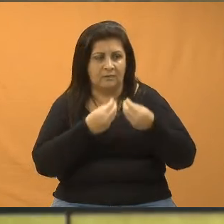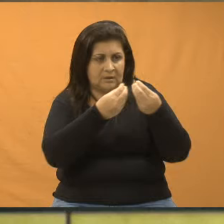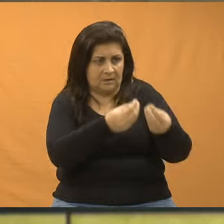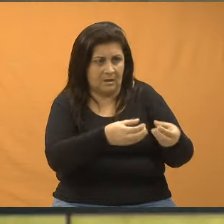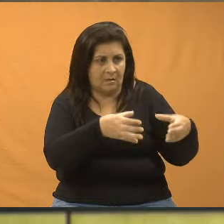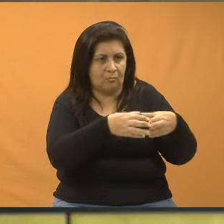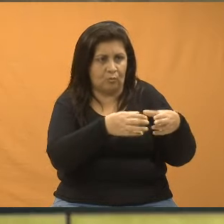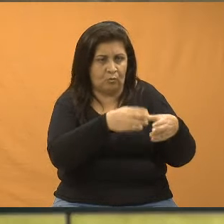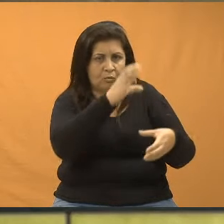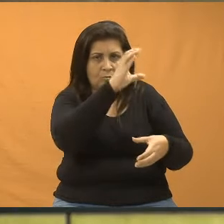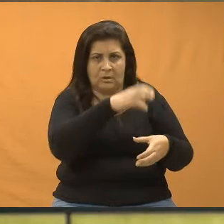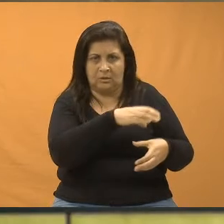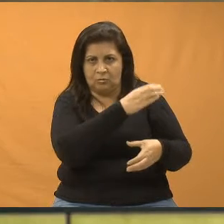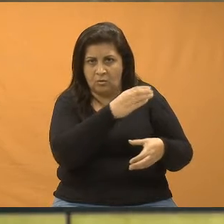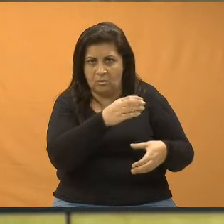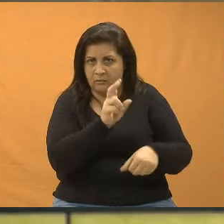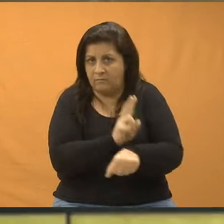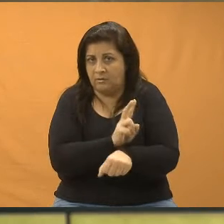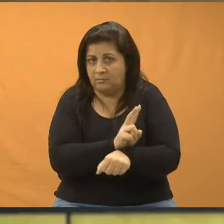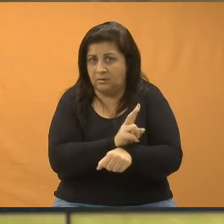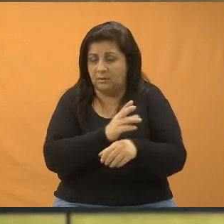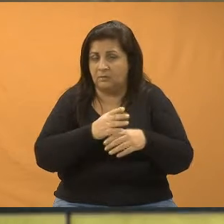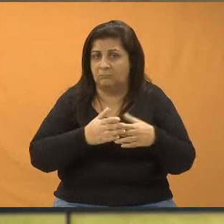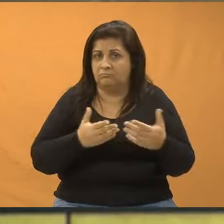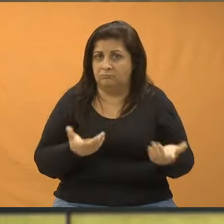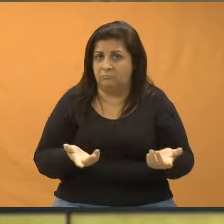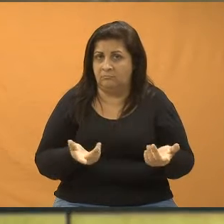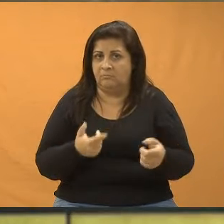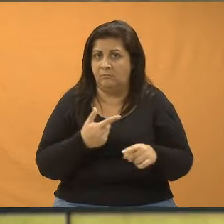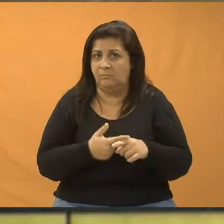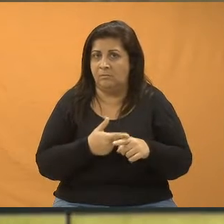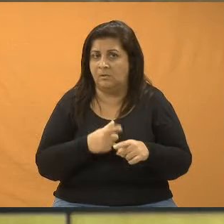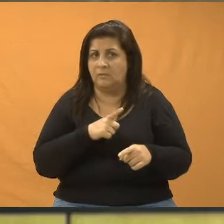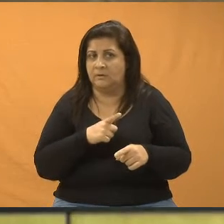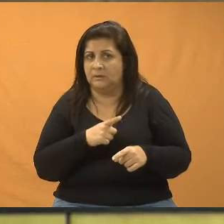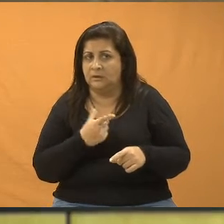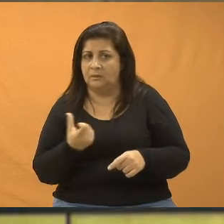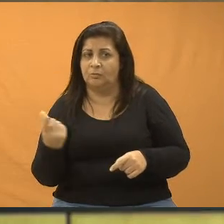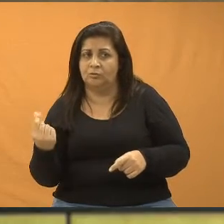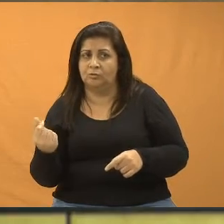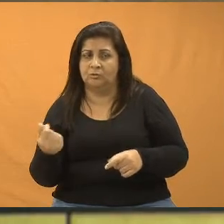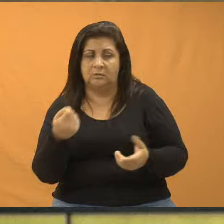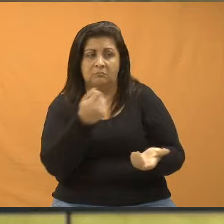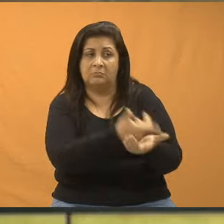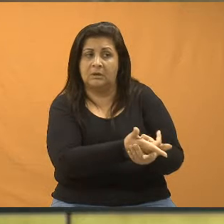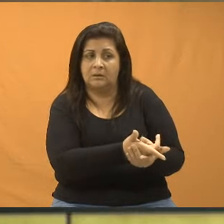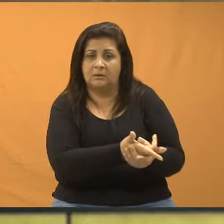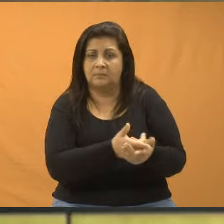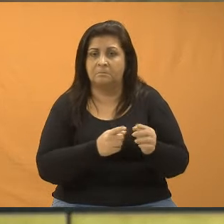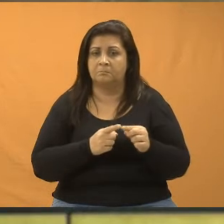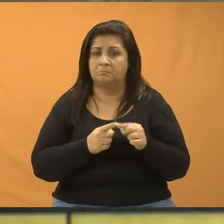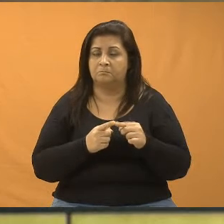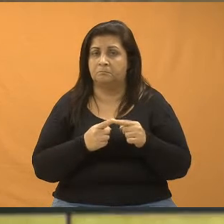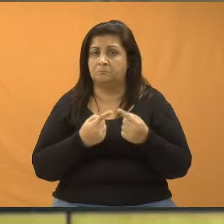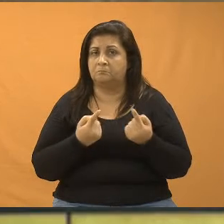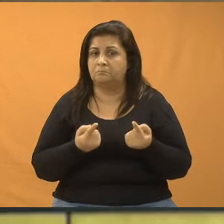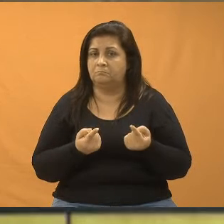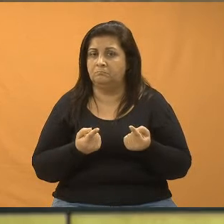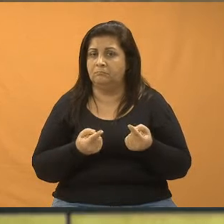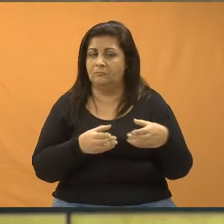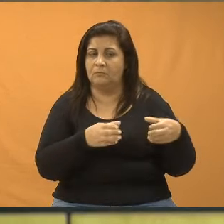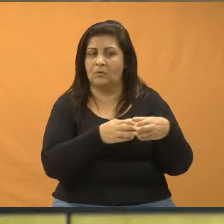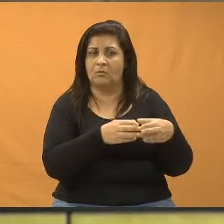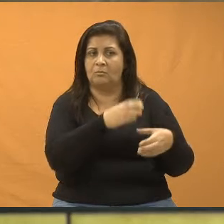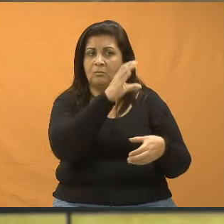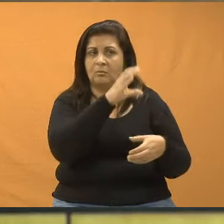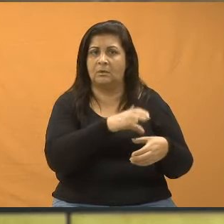ela quem vai gerenciar, né? Que vão haver os repasses, mas pelo que você está colocando, é a